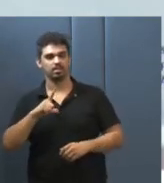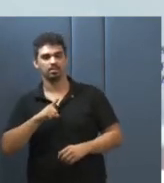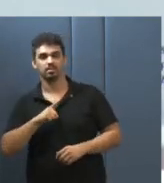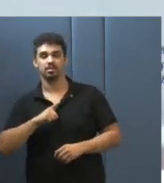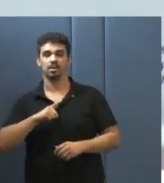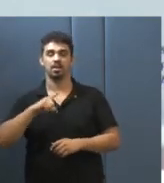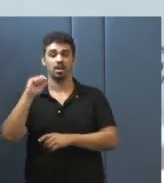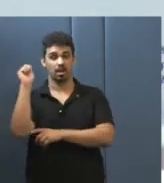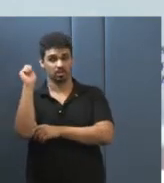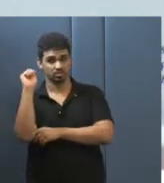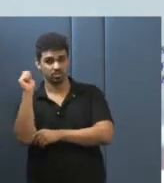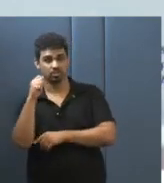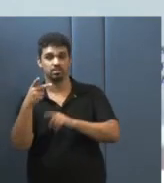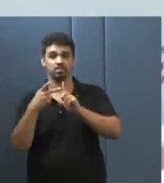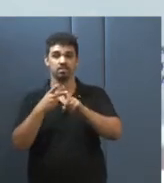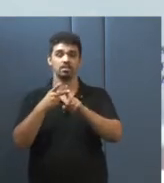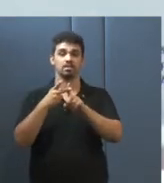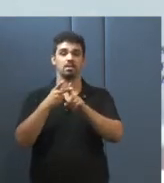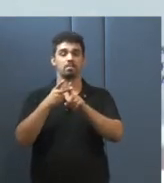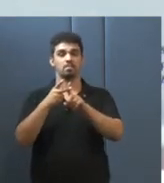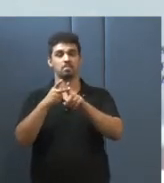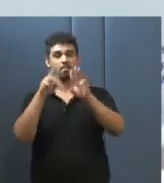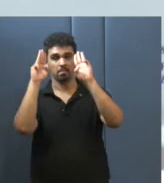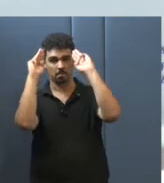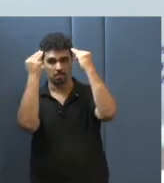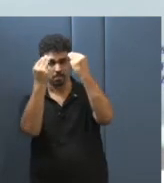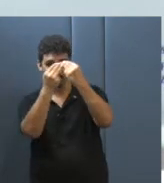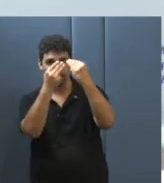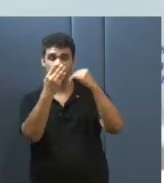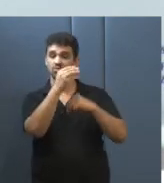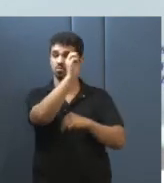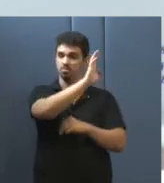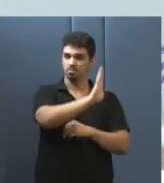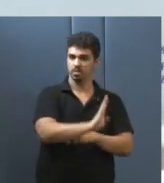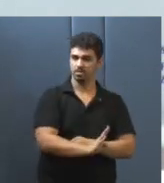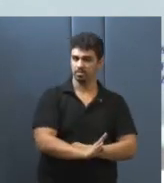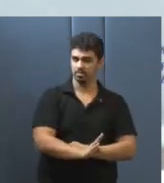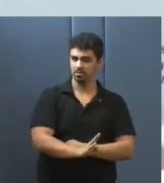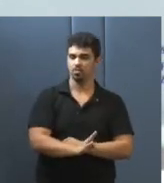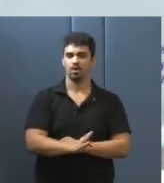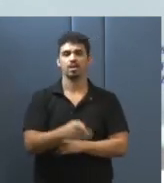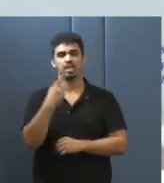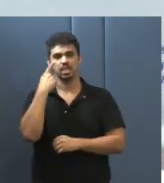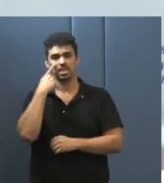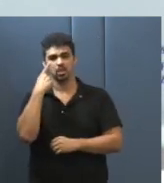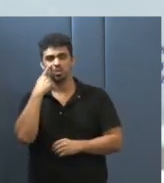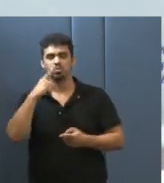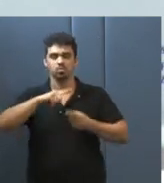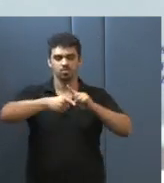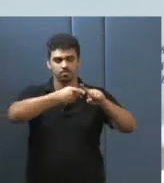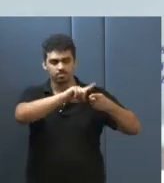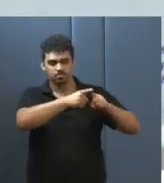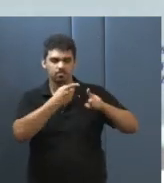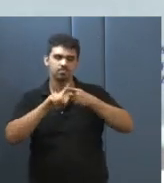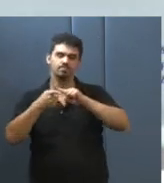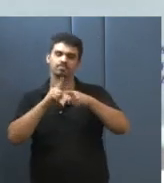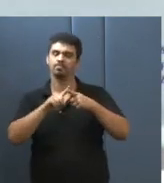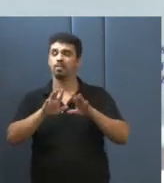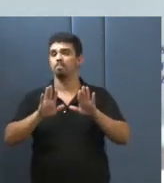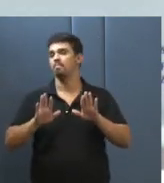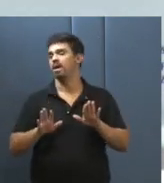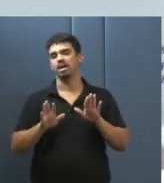e Venezuela tentaram, de alguma forma, conduzir o processo de renegociação com credores em comum, mas o processo acabou não